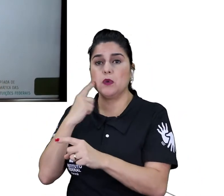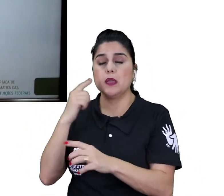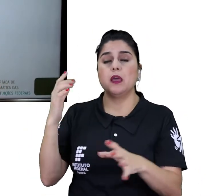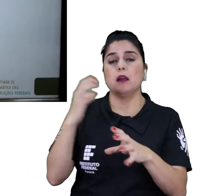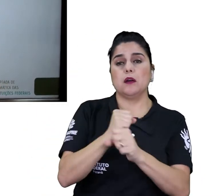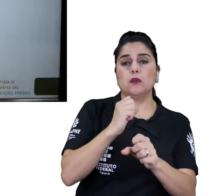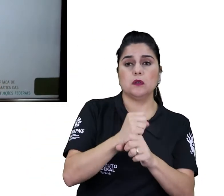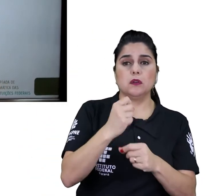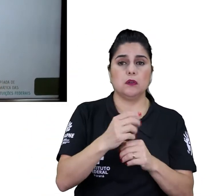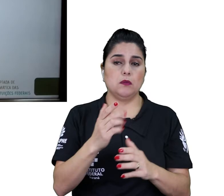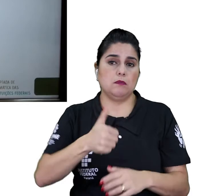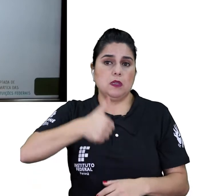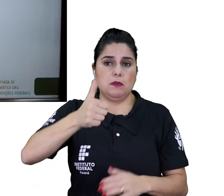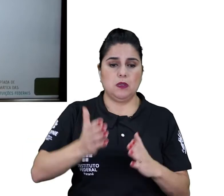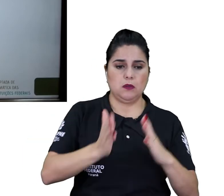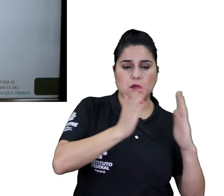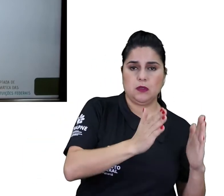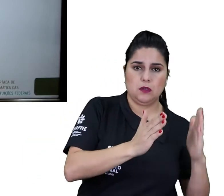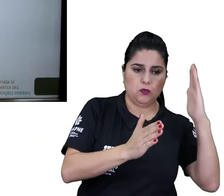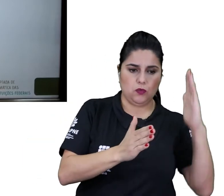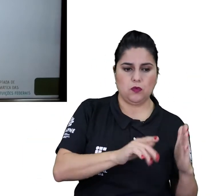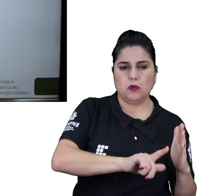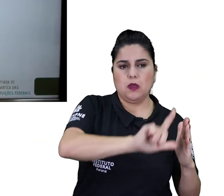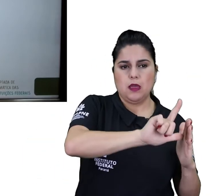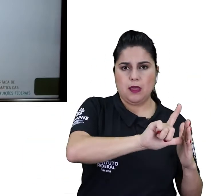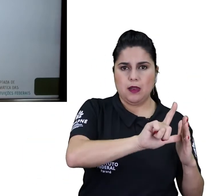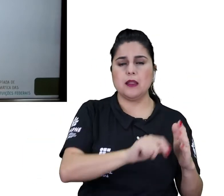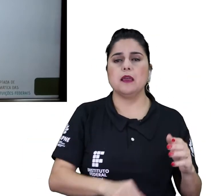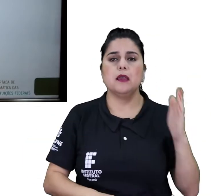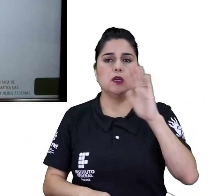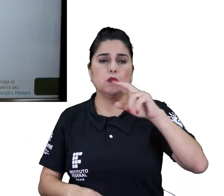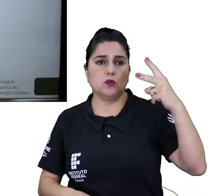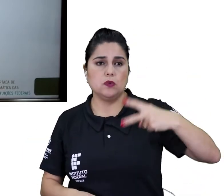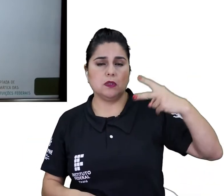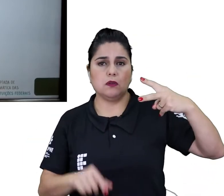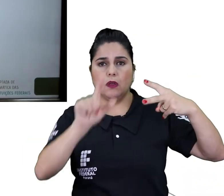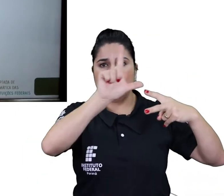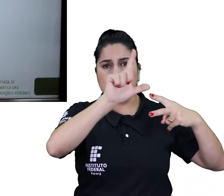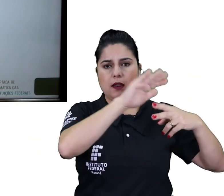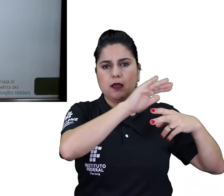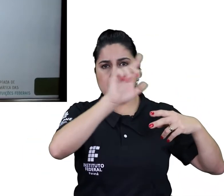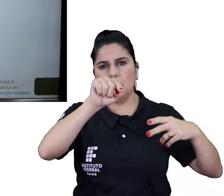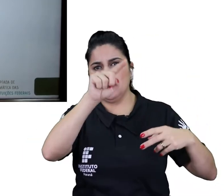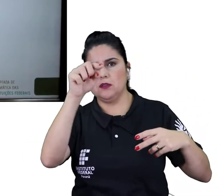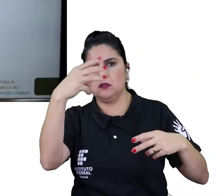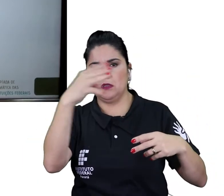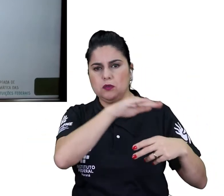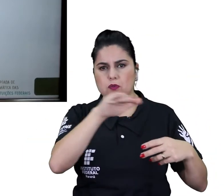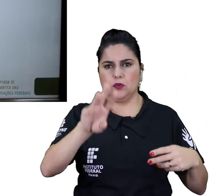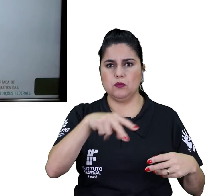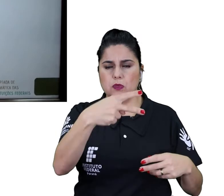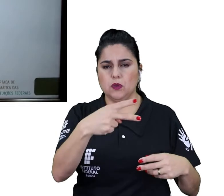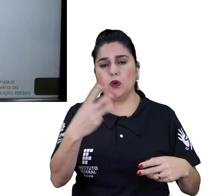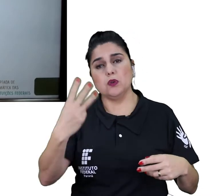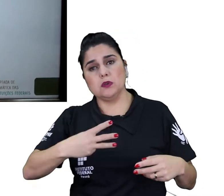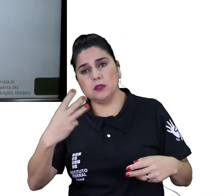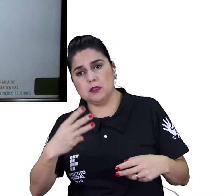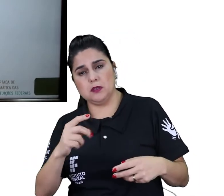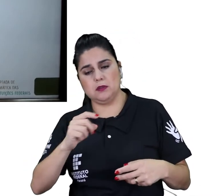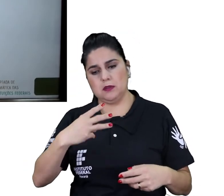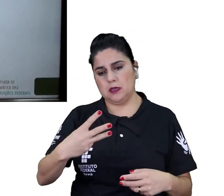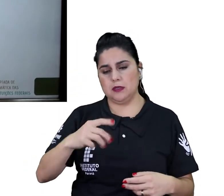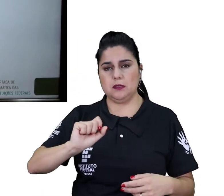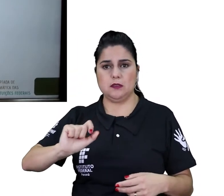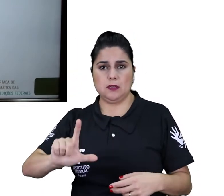do hexágono. O primeiro hexágono tem lado L, o segundo tem L raiz de 3 sobre 2 e o terceiro 3L. Usamos